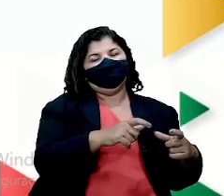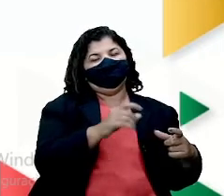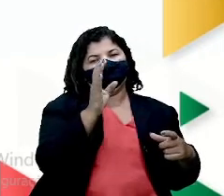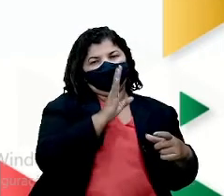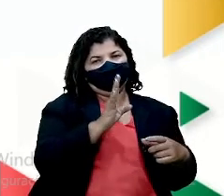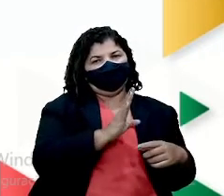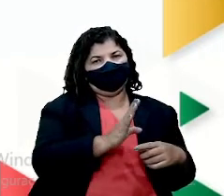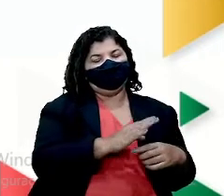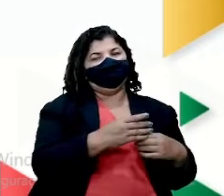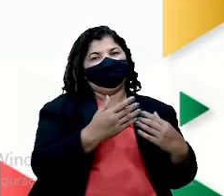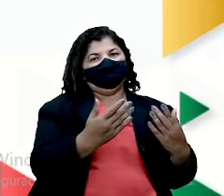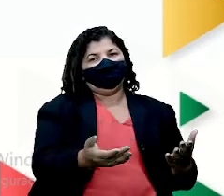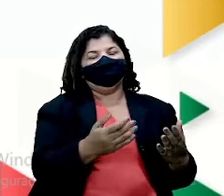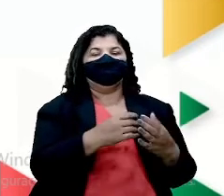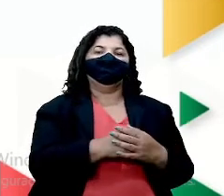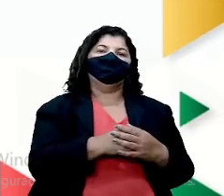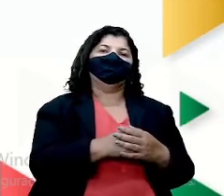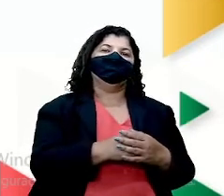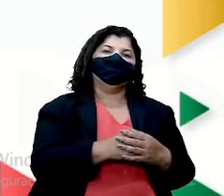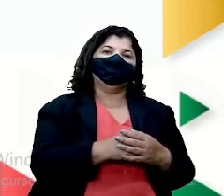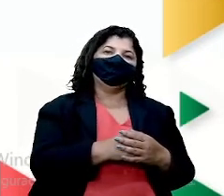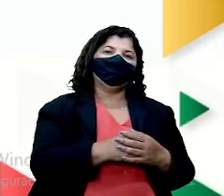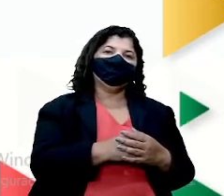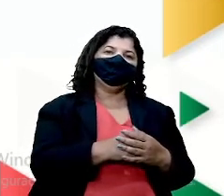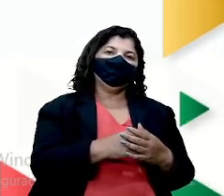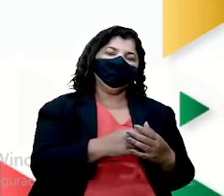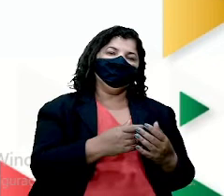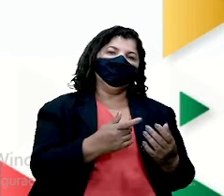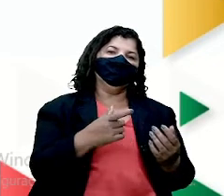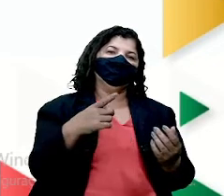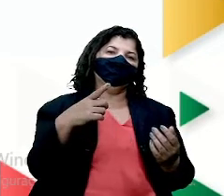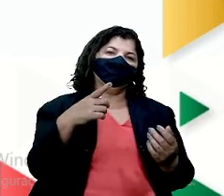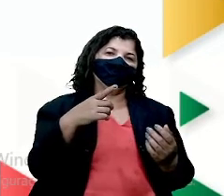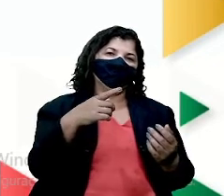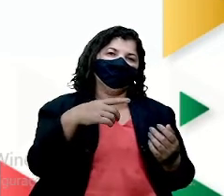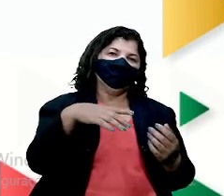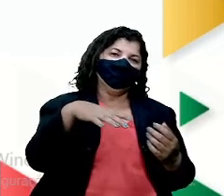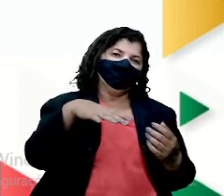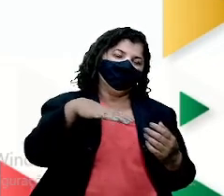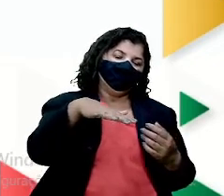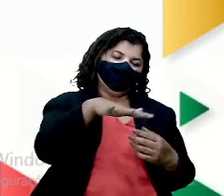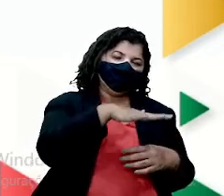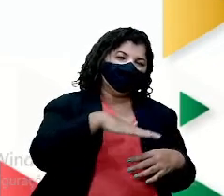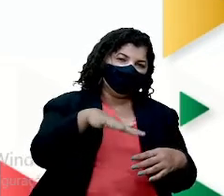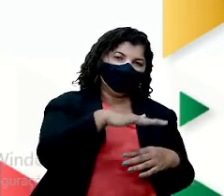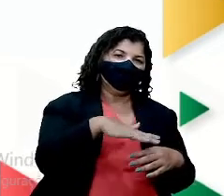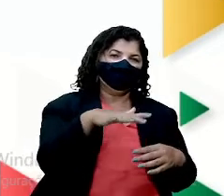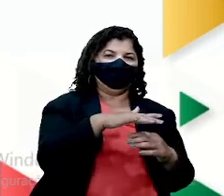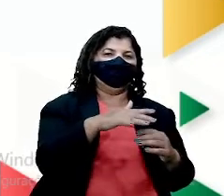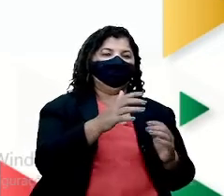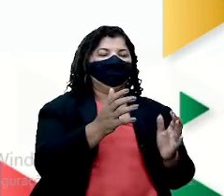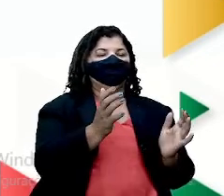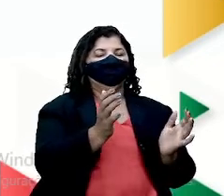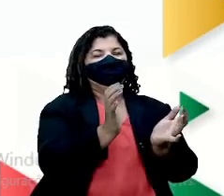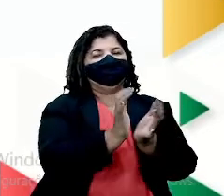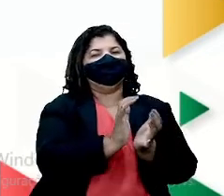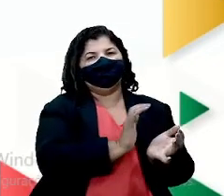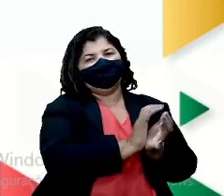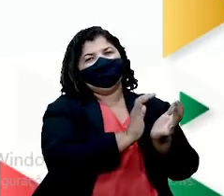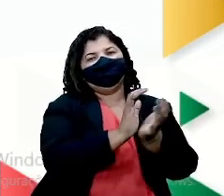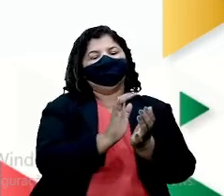tenho o exclusivismo, o exclusivo colonial, o colonialismo. Então, as colônias deviam